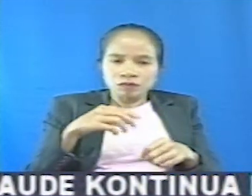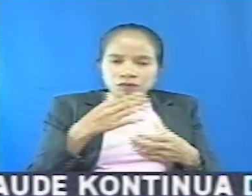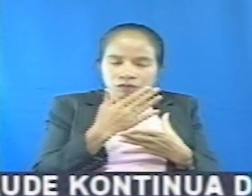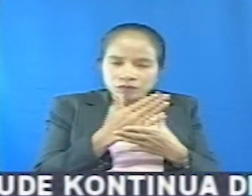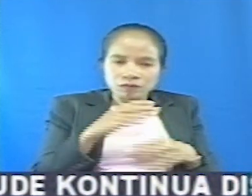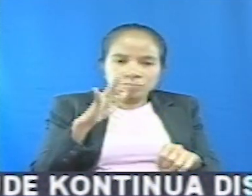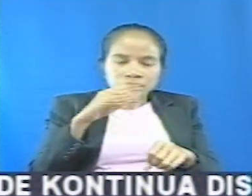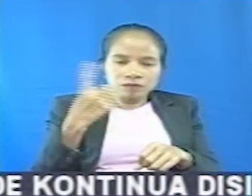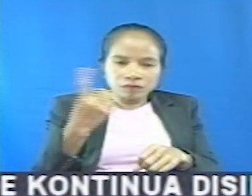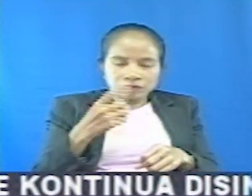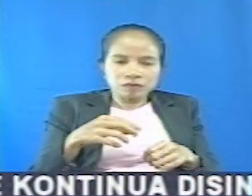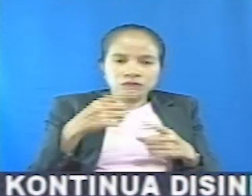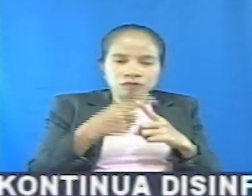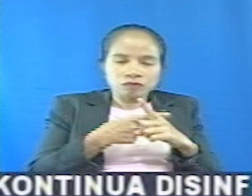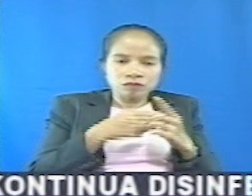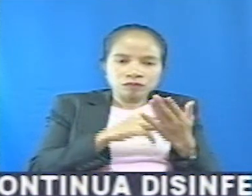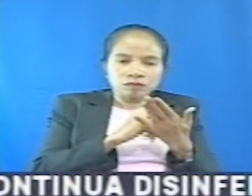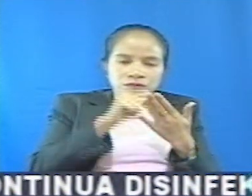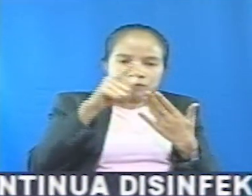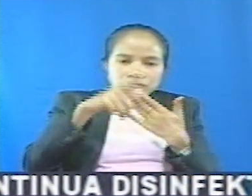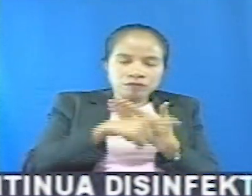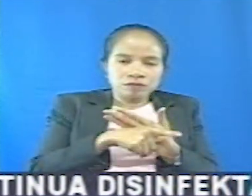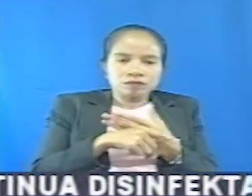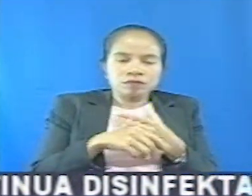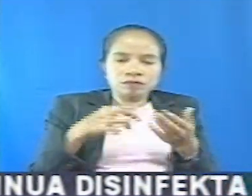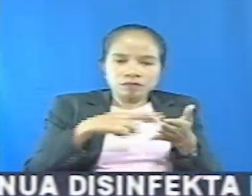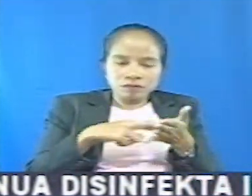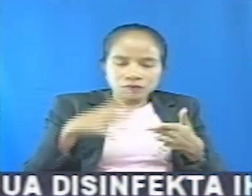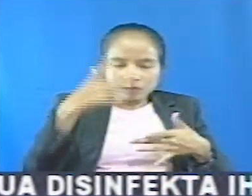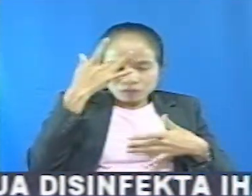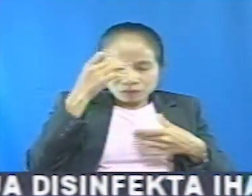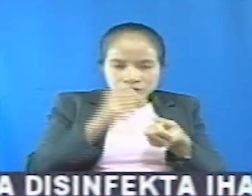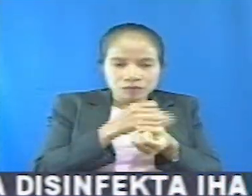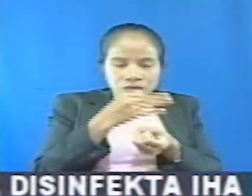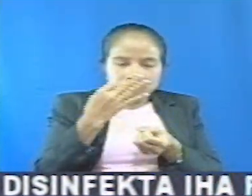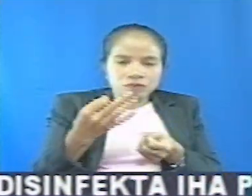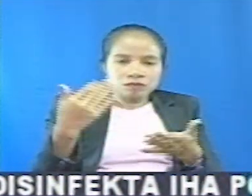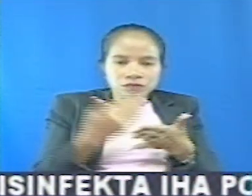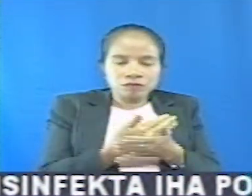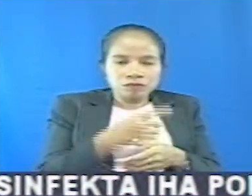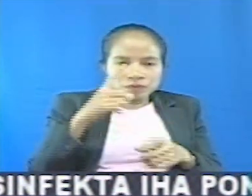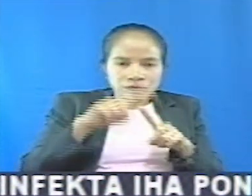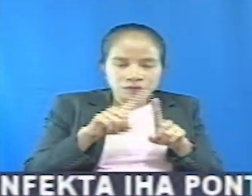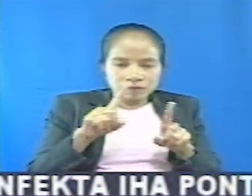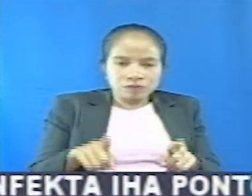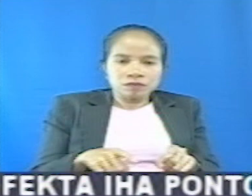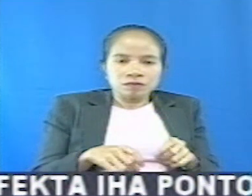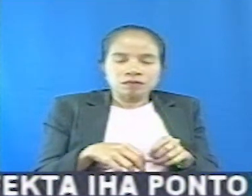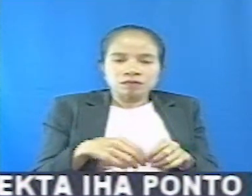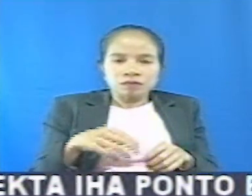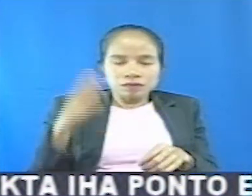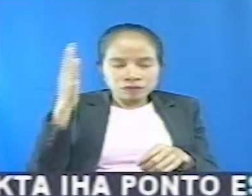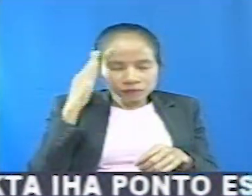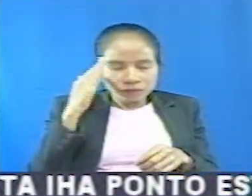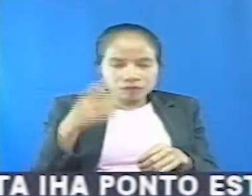abril resista caso positivo fon ida mai be se considera caso importado.